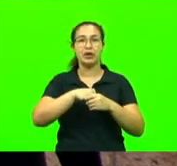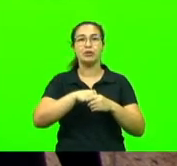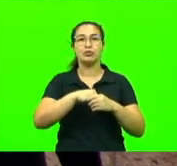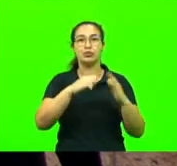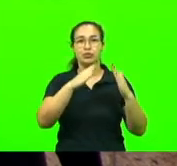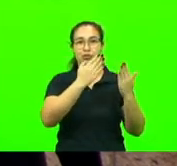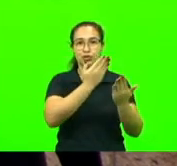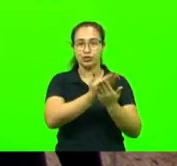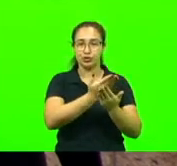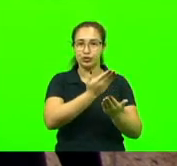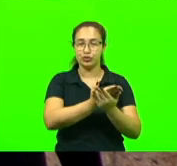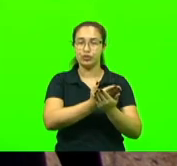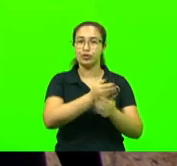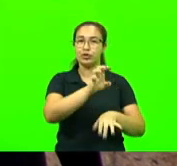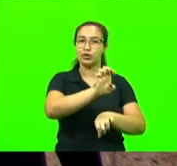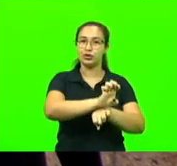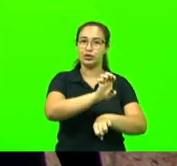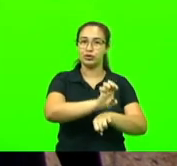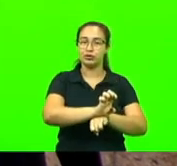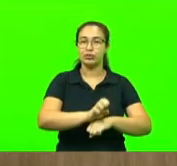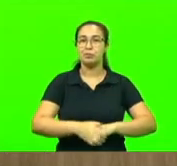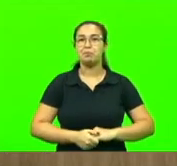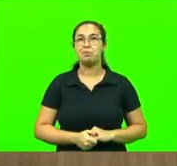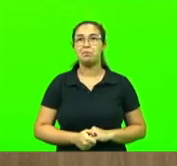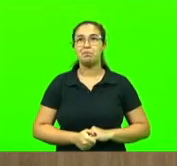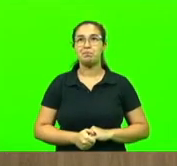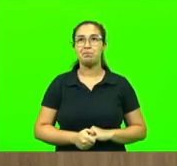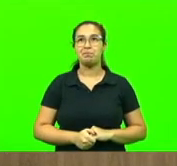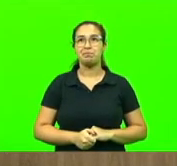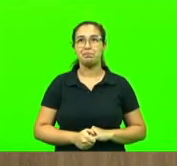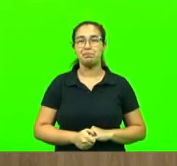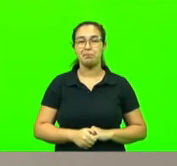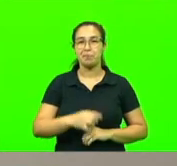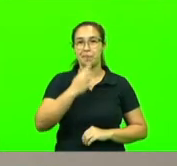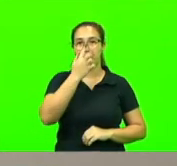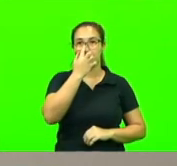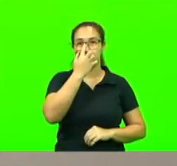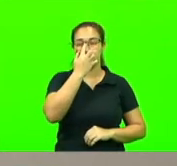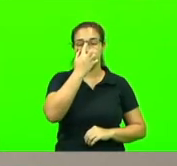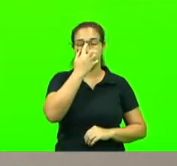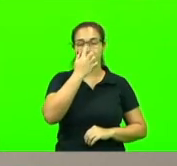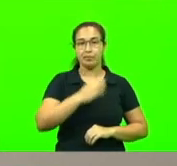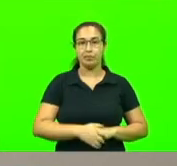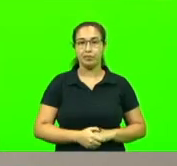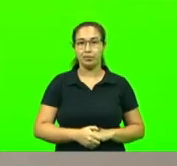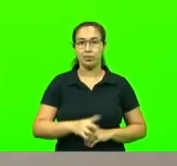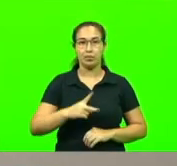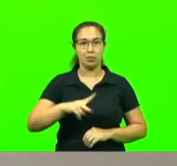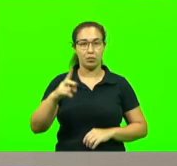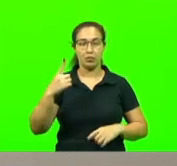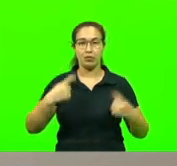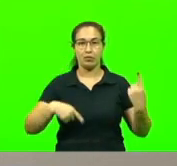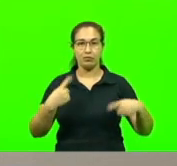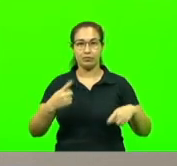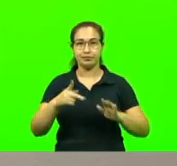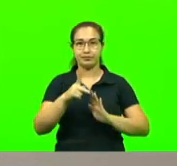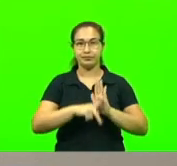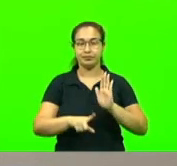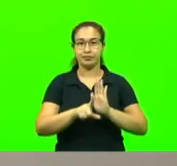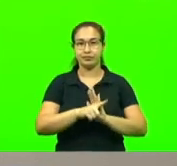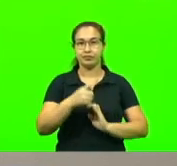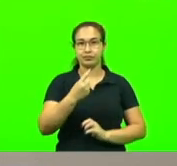Rede Estadual de Ensino de Santa Catarina. Obrigado ao deputado Mioto. Continue a discussão, PL